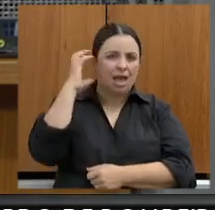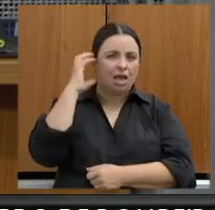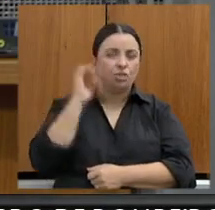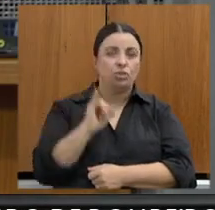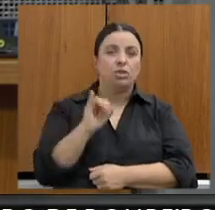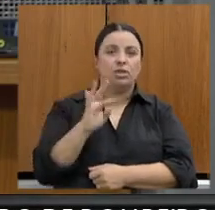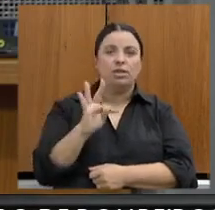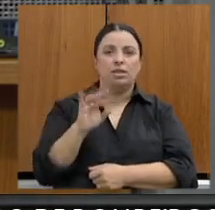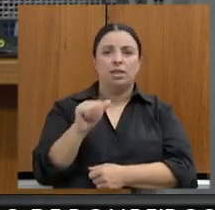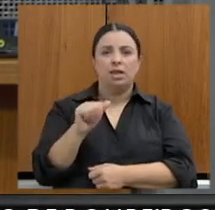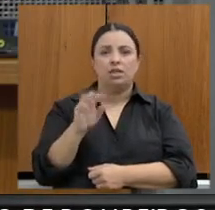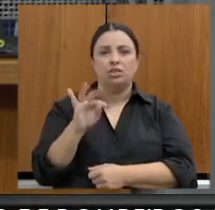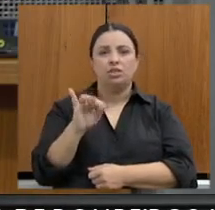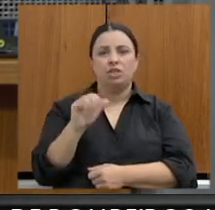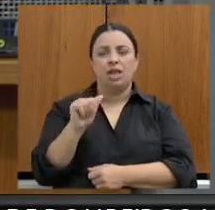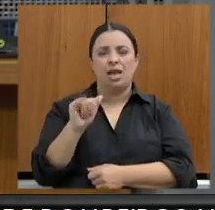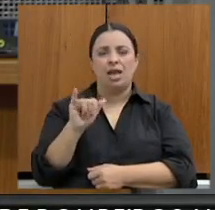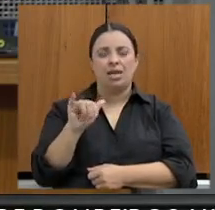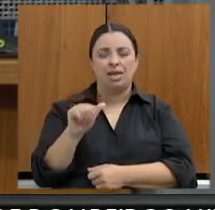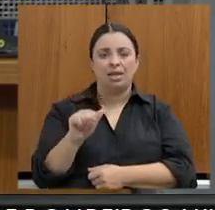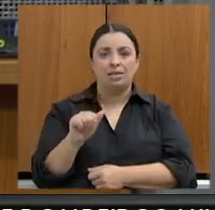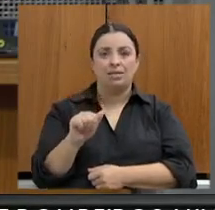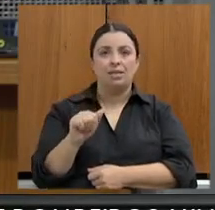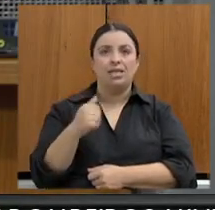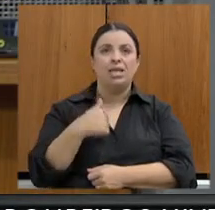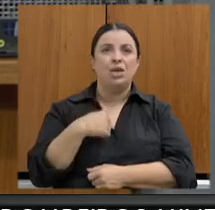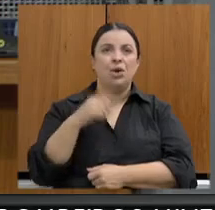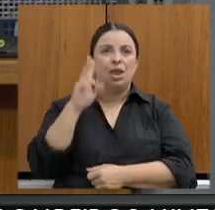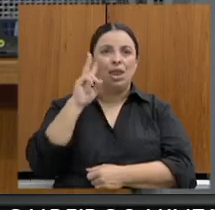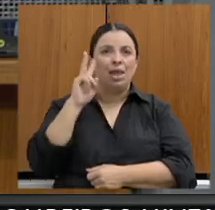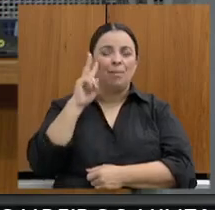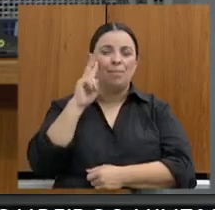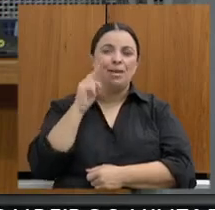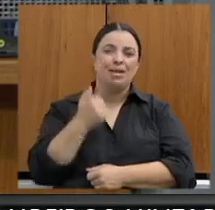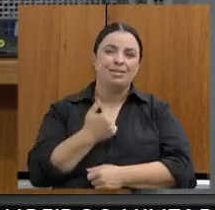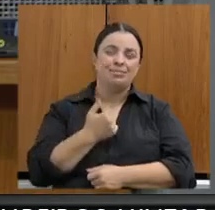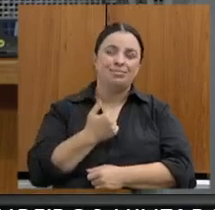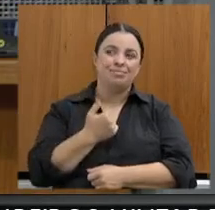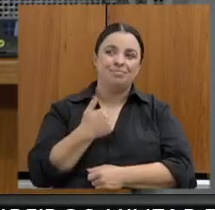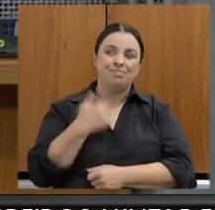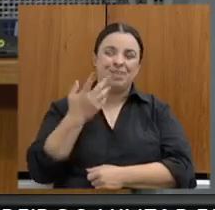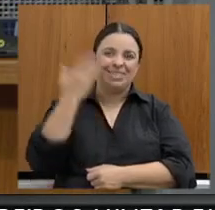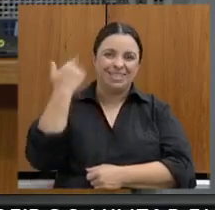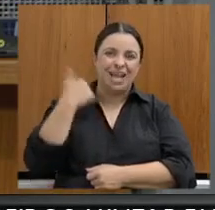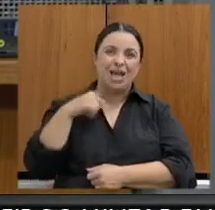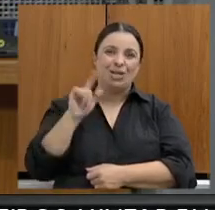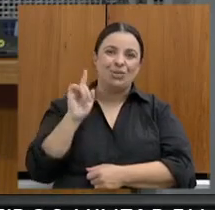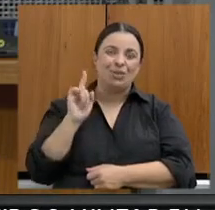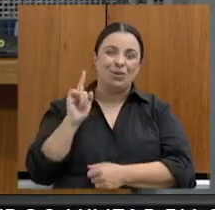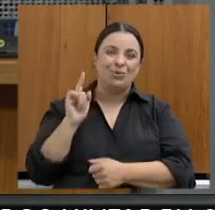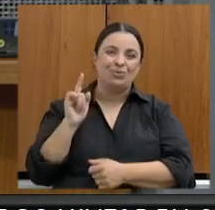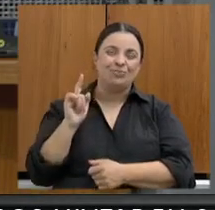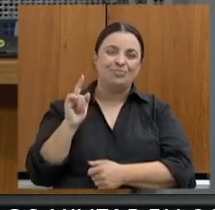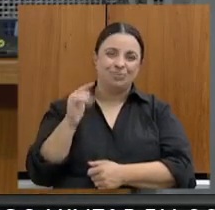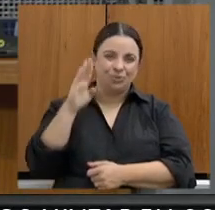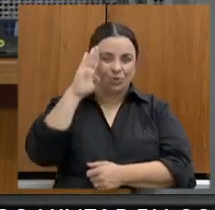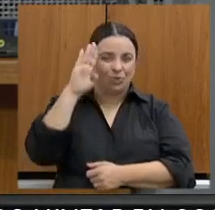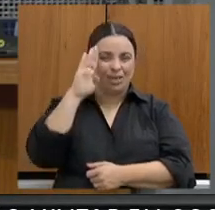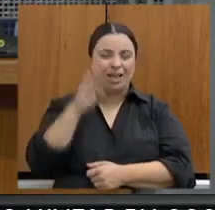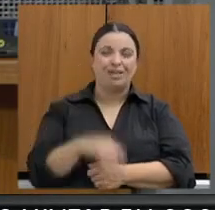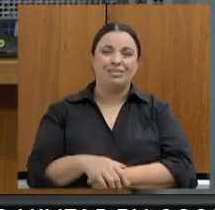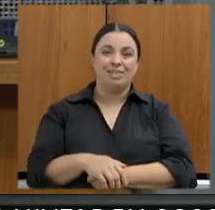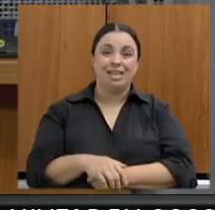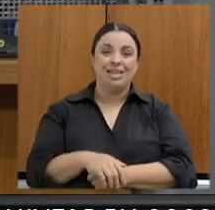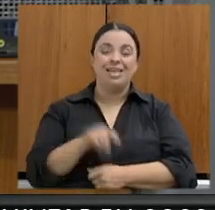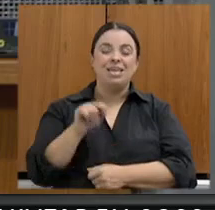falando né E lembrando meu tempo de quartel a surpresa é tudo EA Polícia Militar teve uma ação em